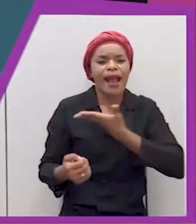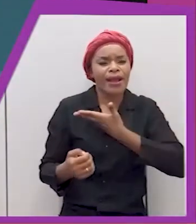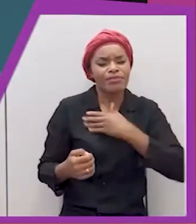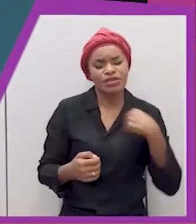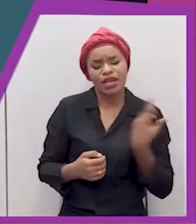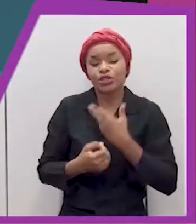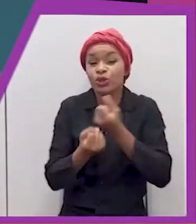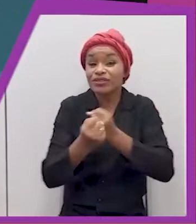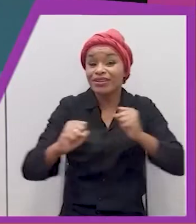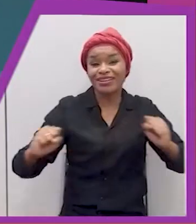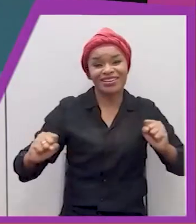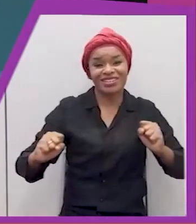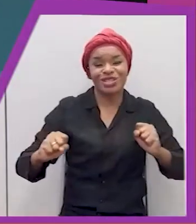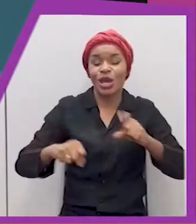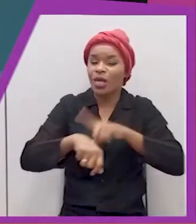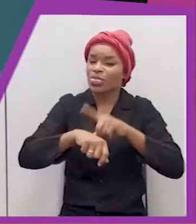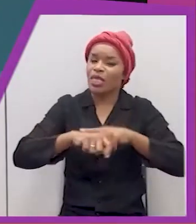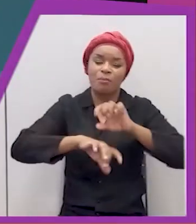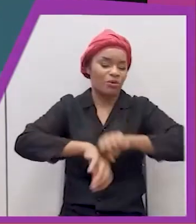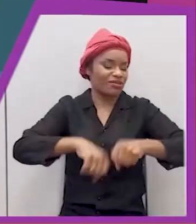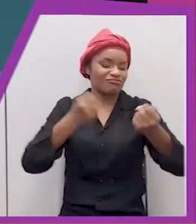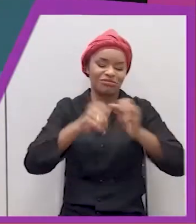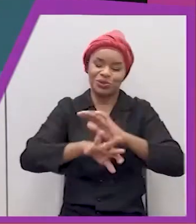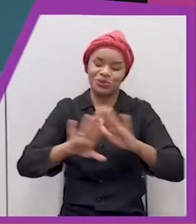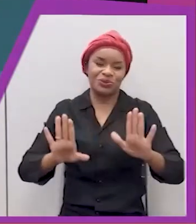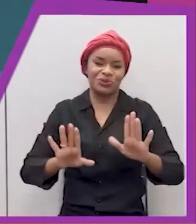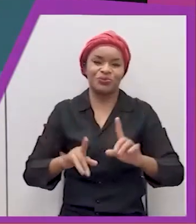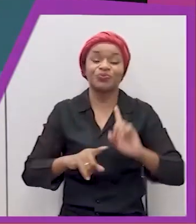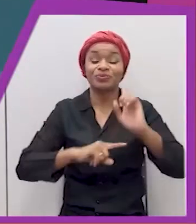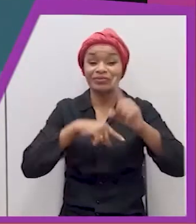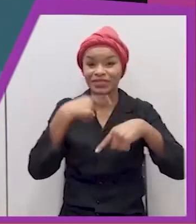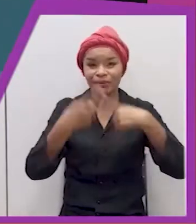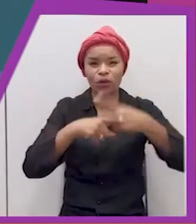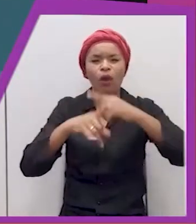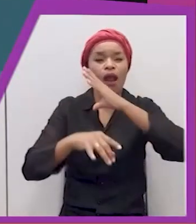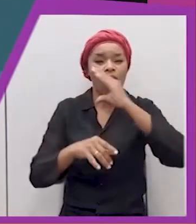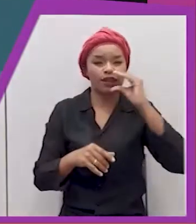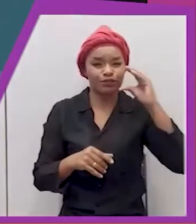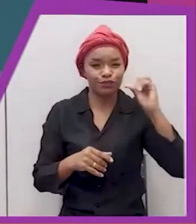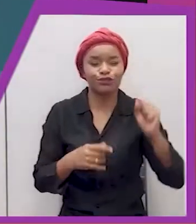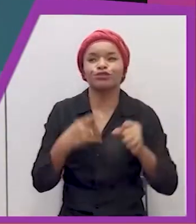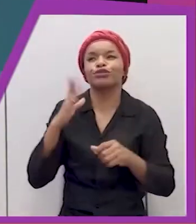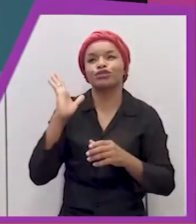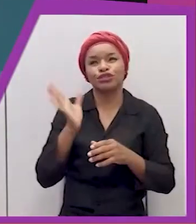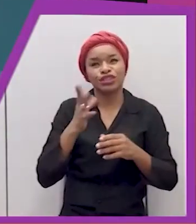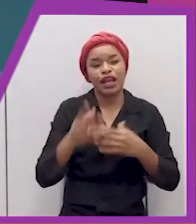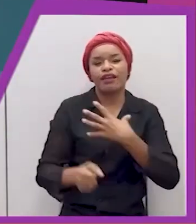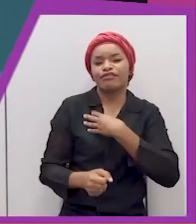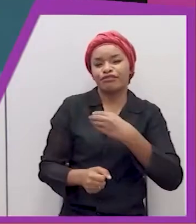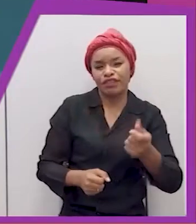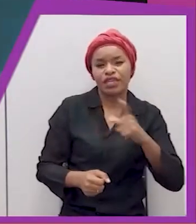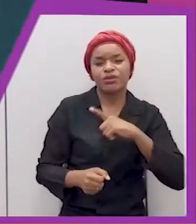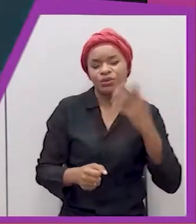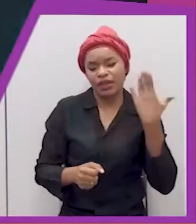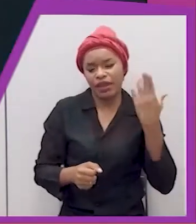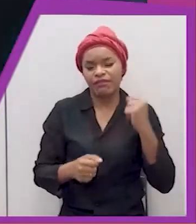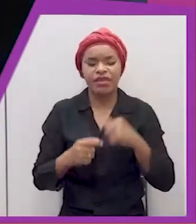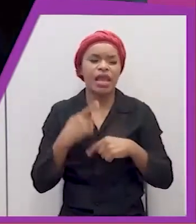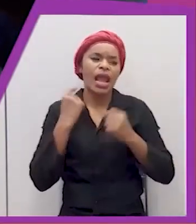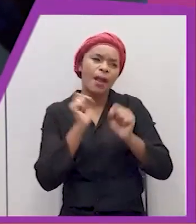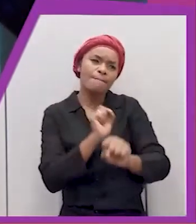torradinho aquele cheiro maravilhoso e aí o meu avô era muito meu amigo muito meu amigo